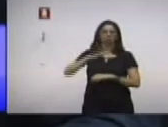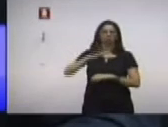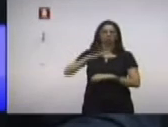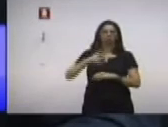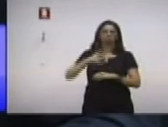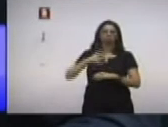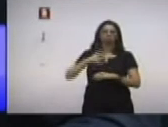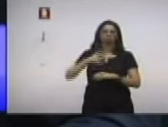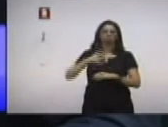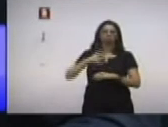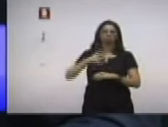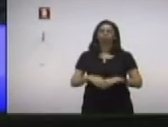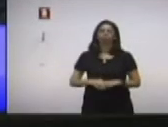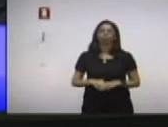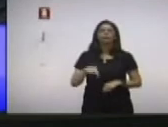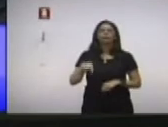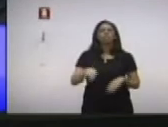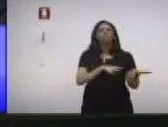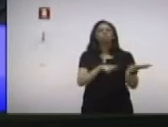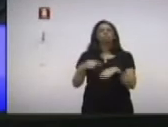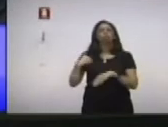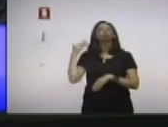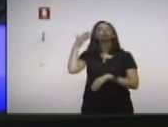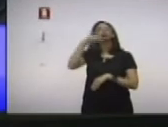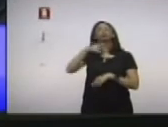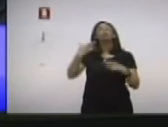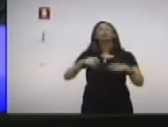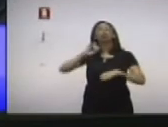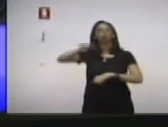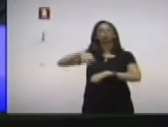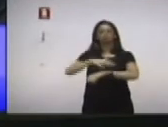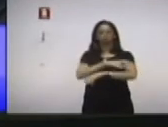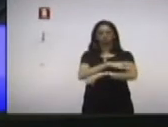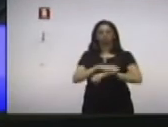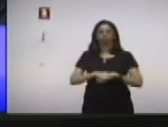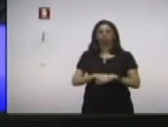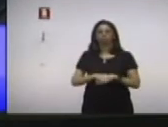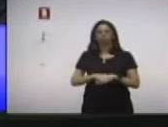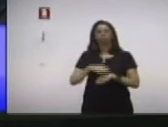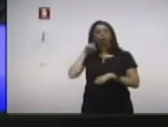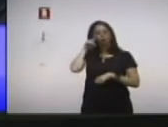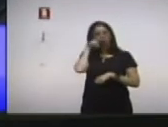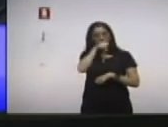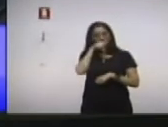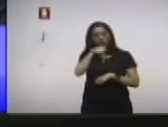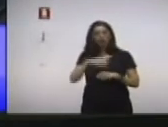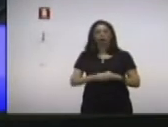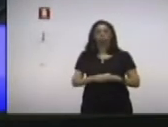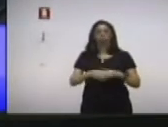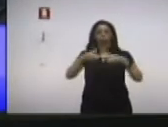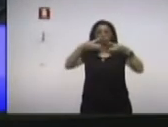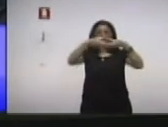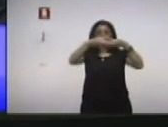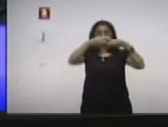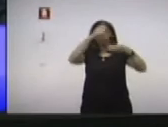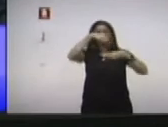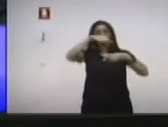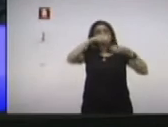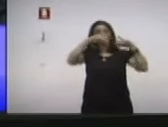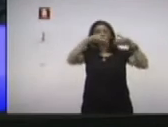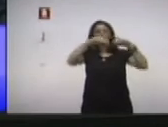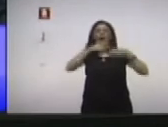semana lá no João Aranha precisamente Onde estão aquelas caixas enorme de água